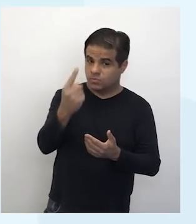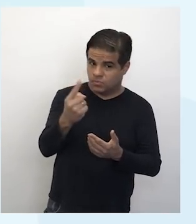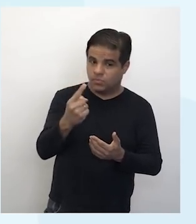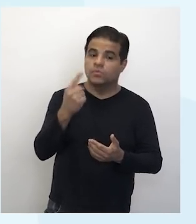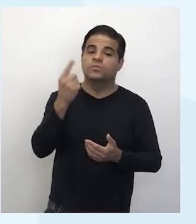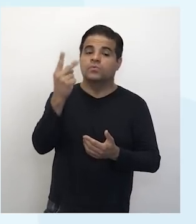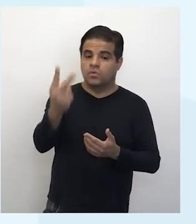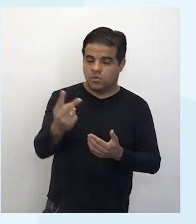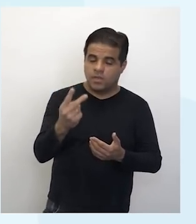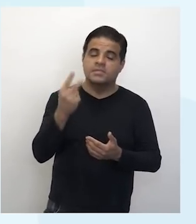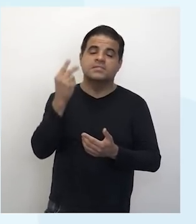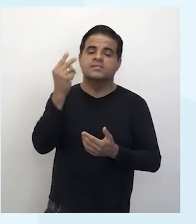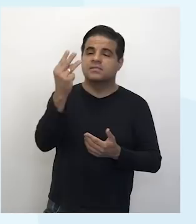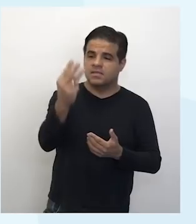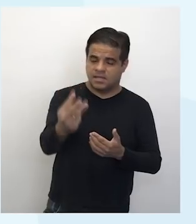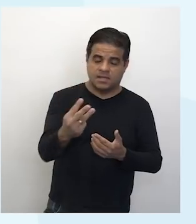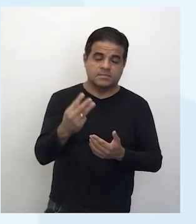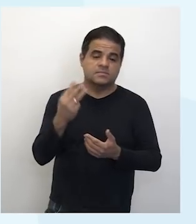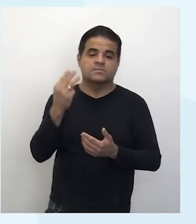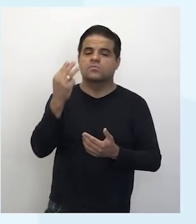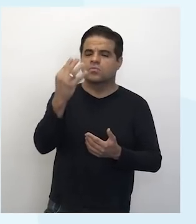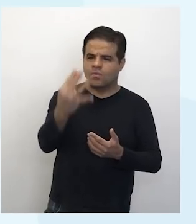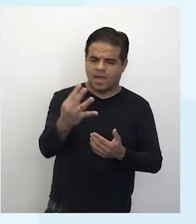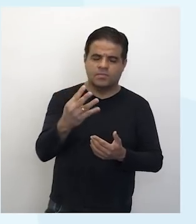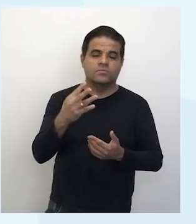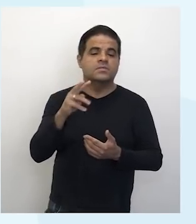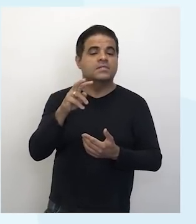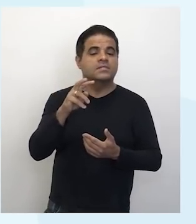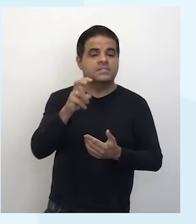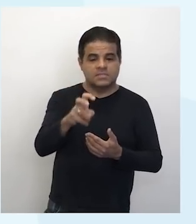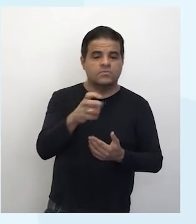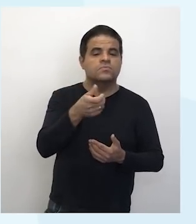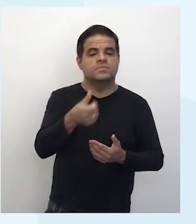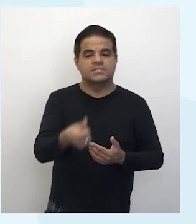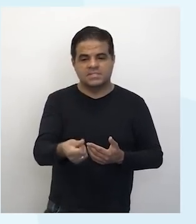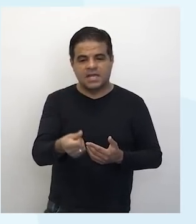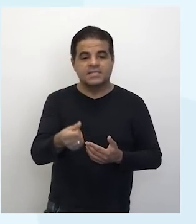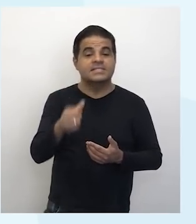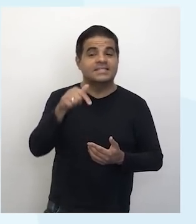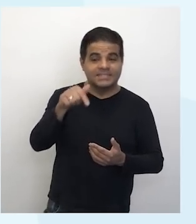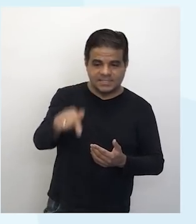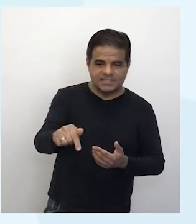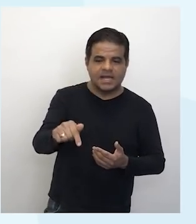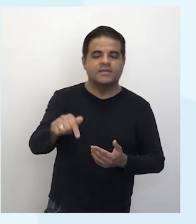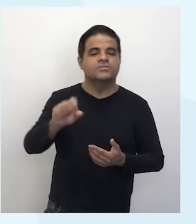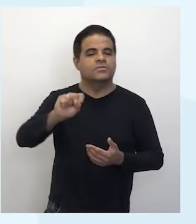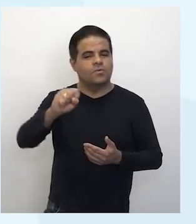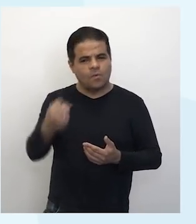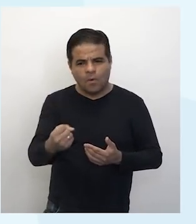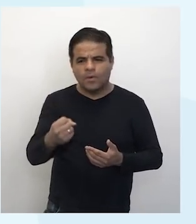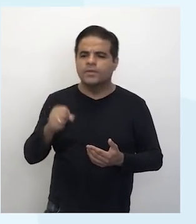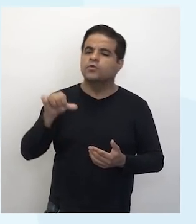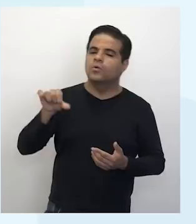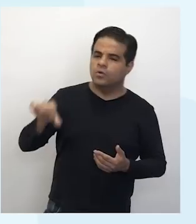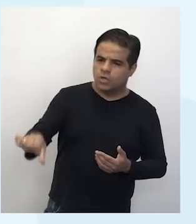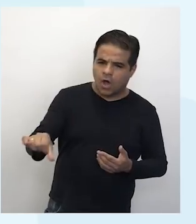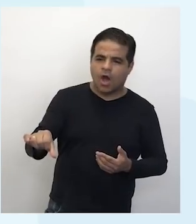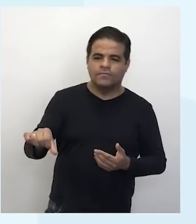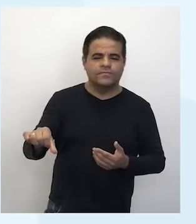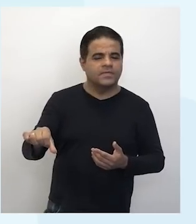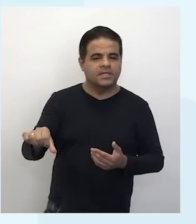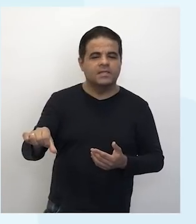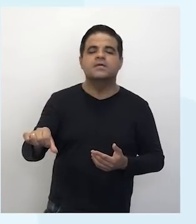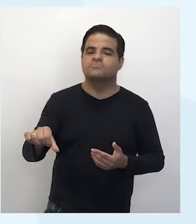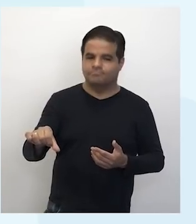1, 2, 3, 4, 5, 6, 7, 8,